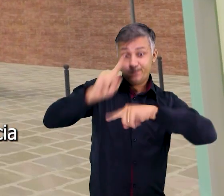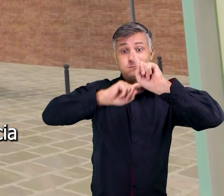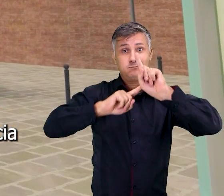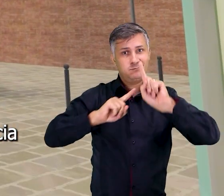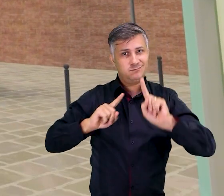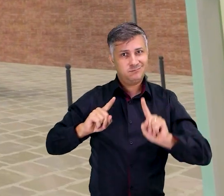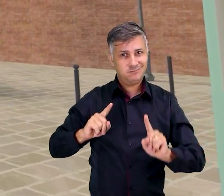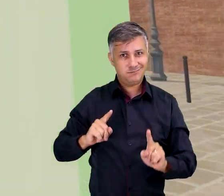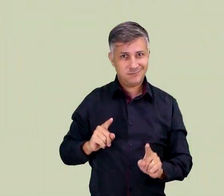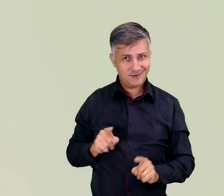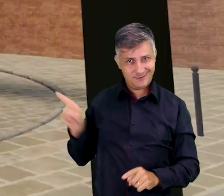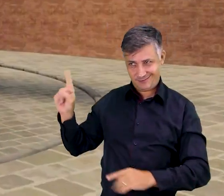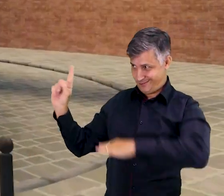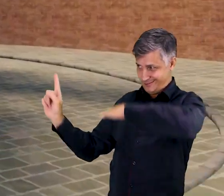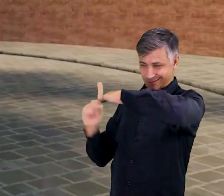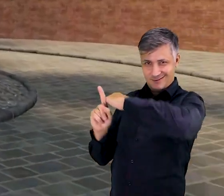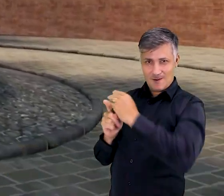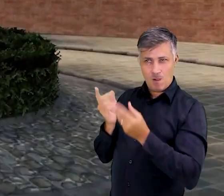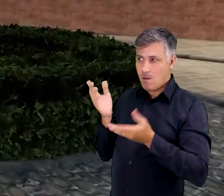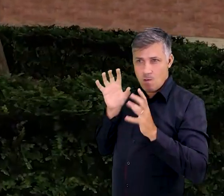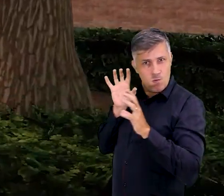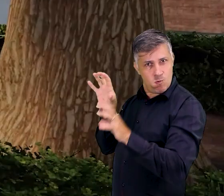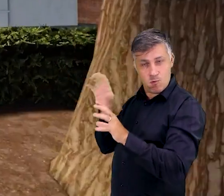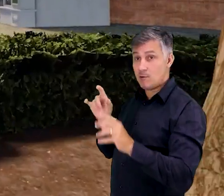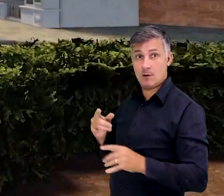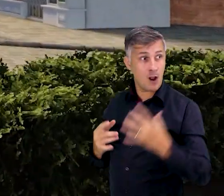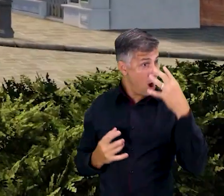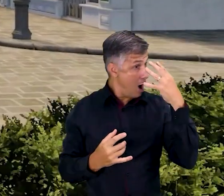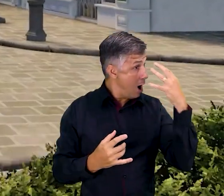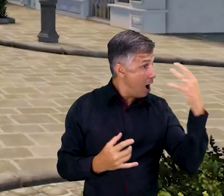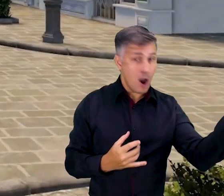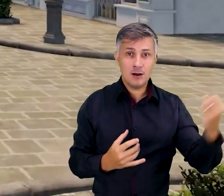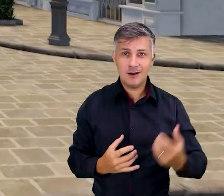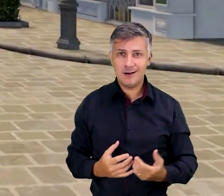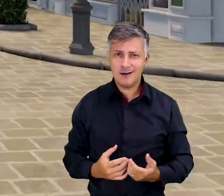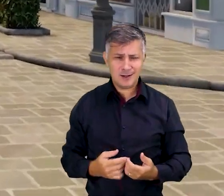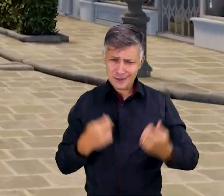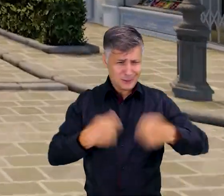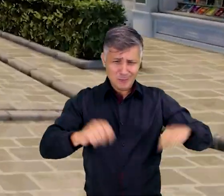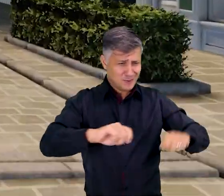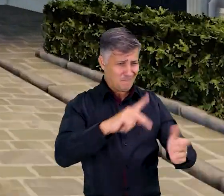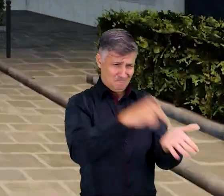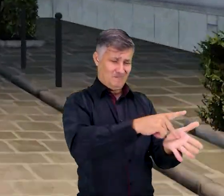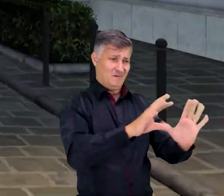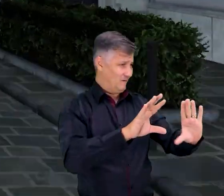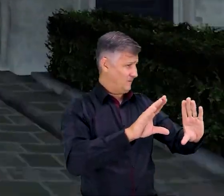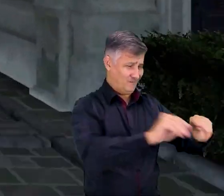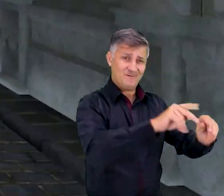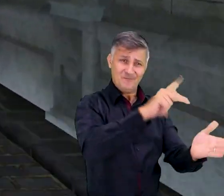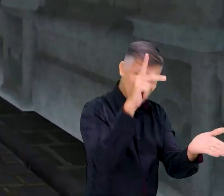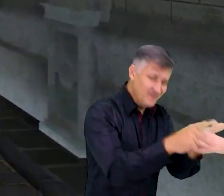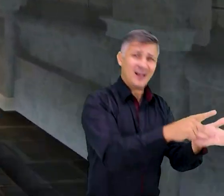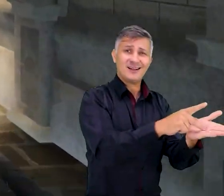existência nas mentes dos seus consumidores. Sem a obrigatoriedade de existir fisicamente, a